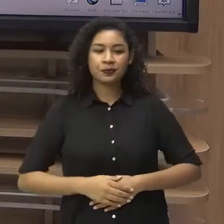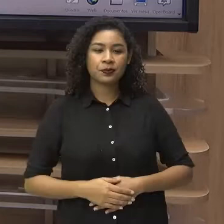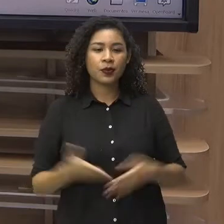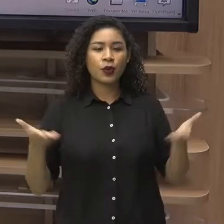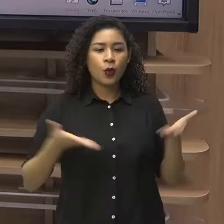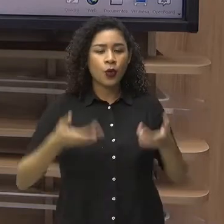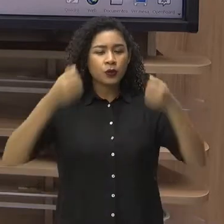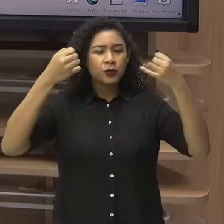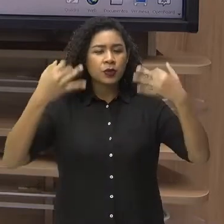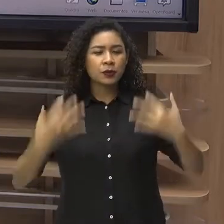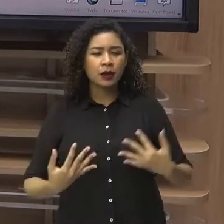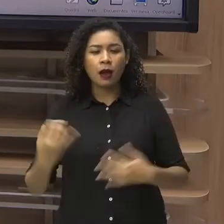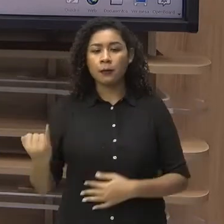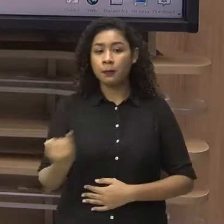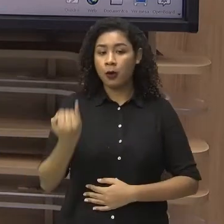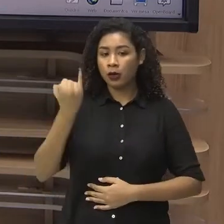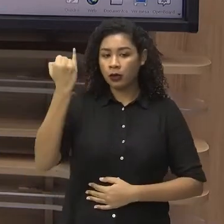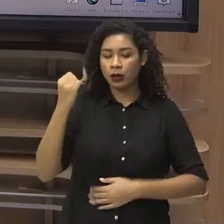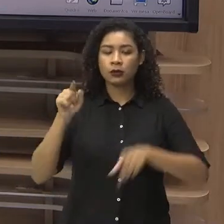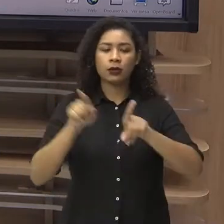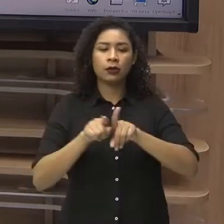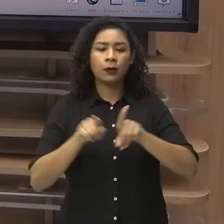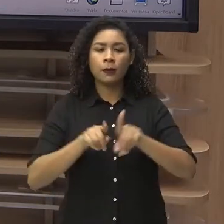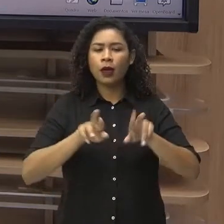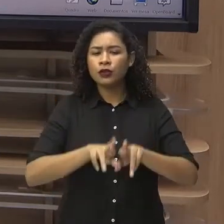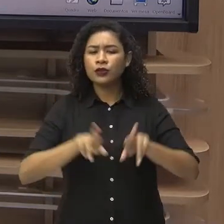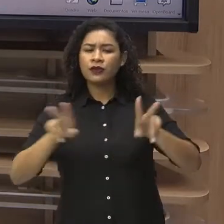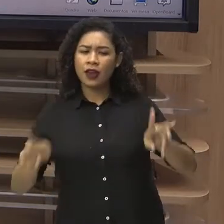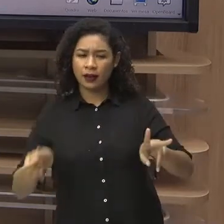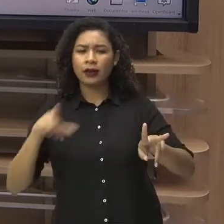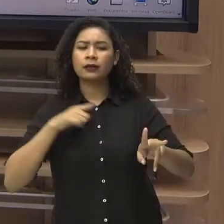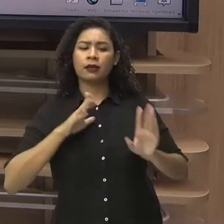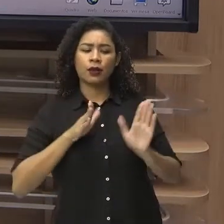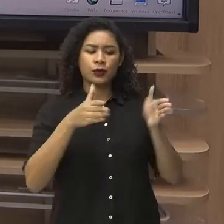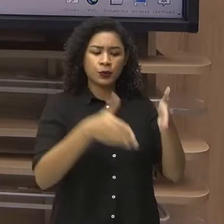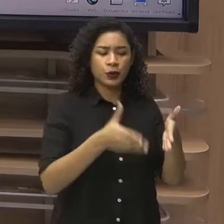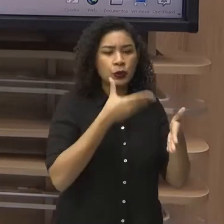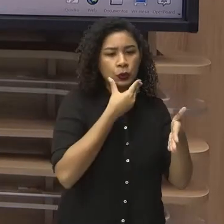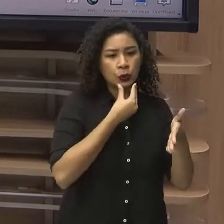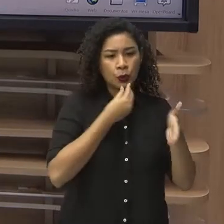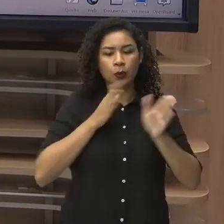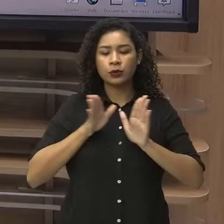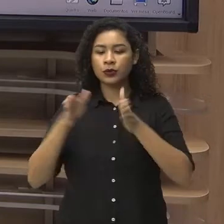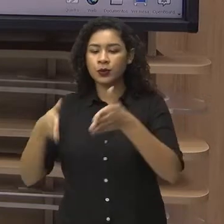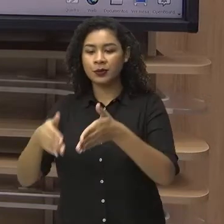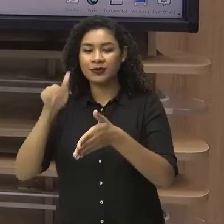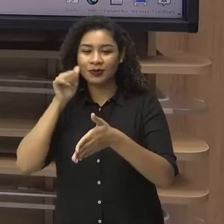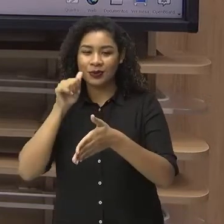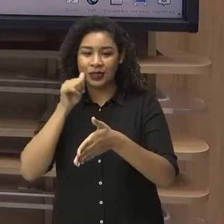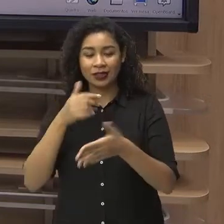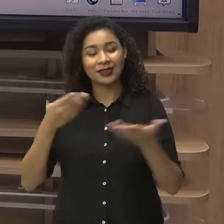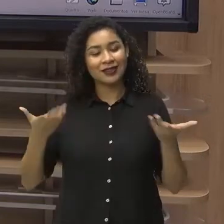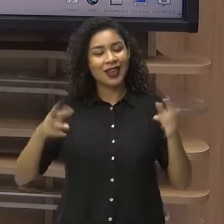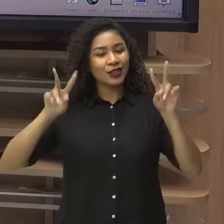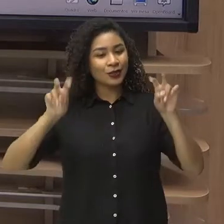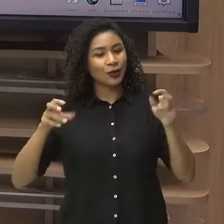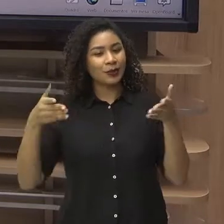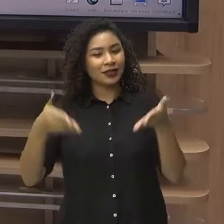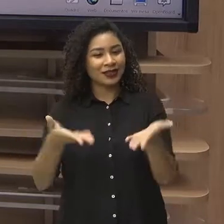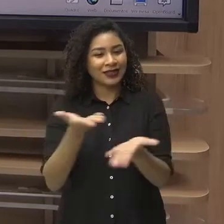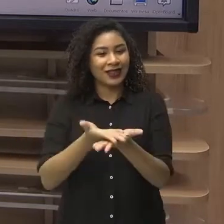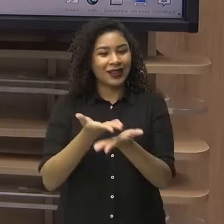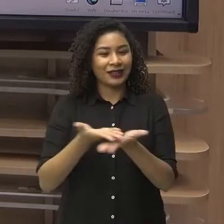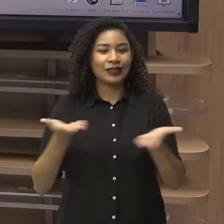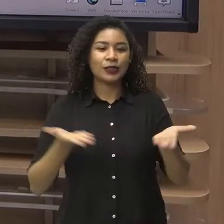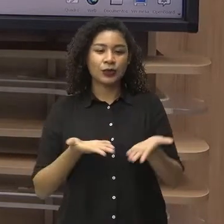dele, a importância e a diferença, né? A gente tem aí o sistema genital masculino e feminino. Então, essa aí é a nossa aula de hoje. A gente já começa